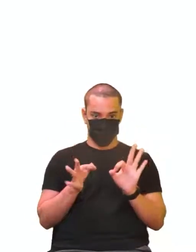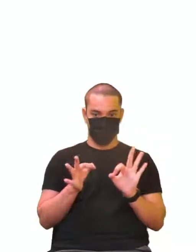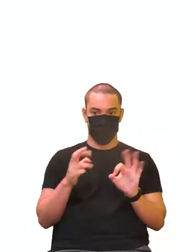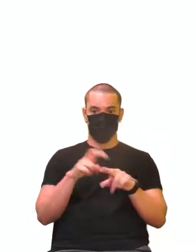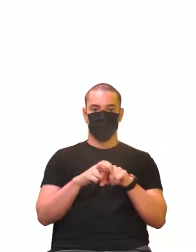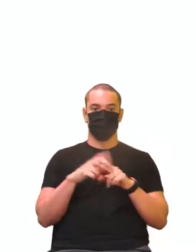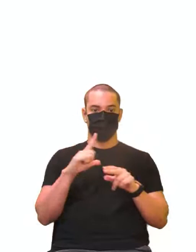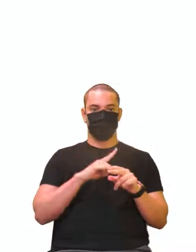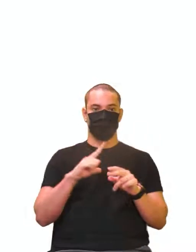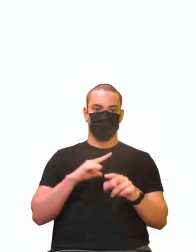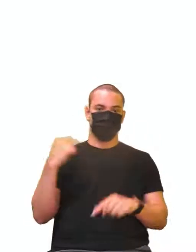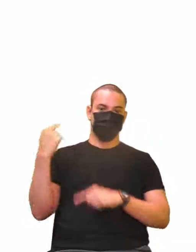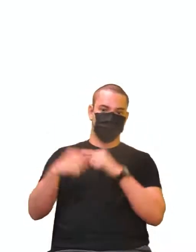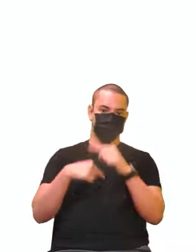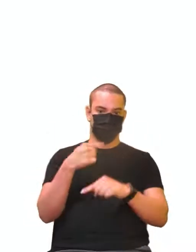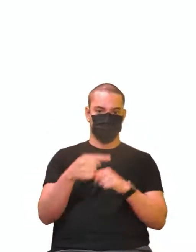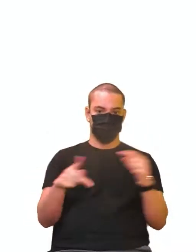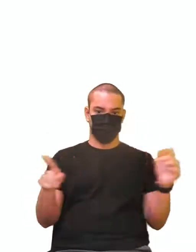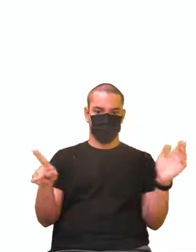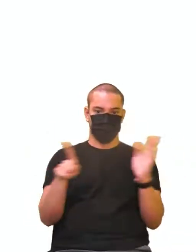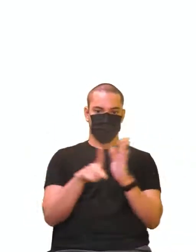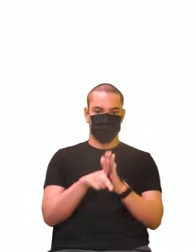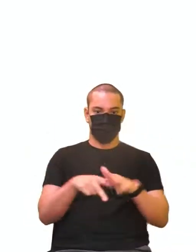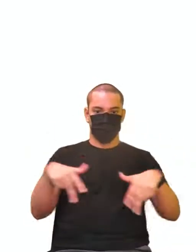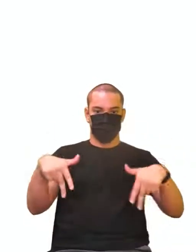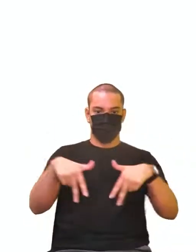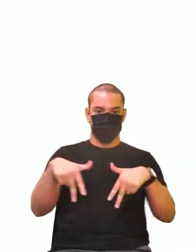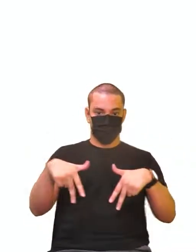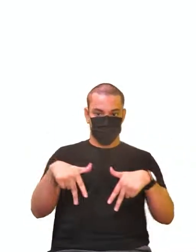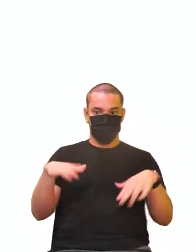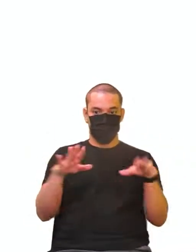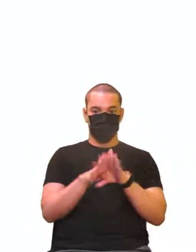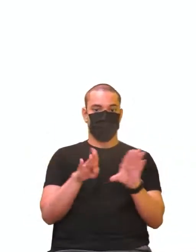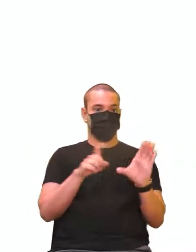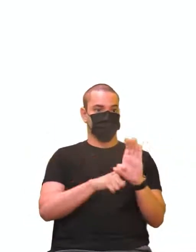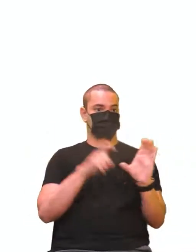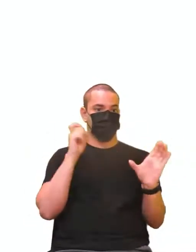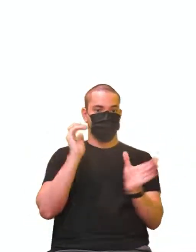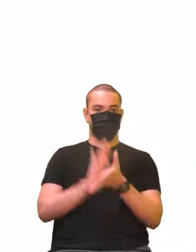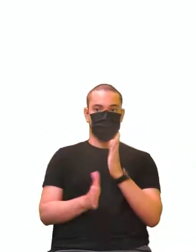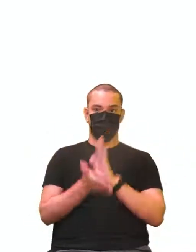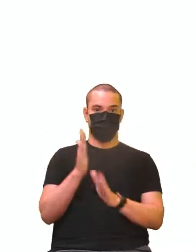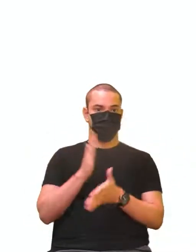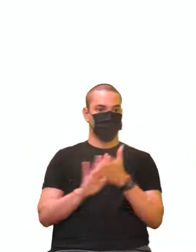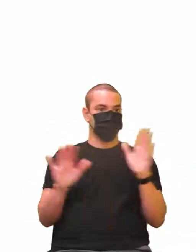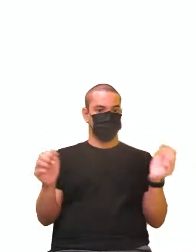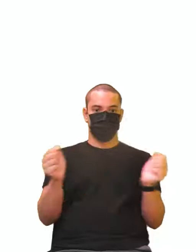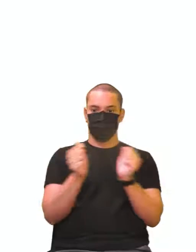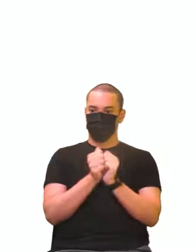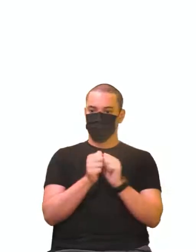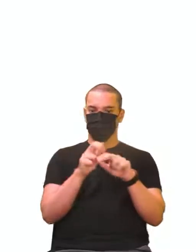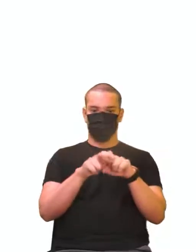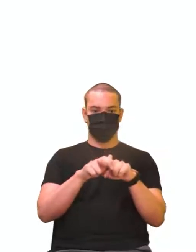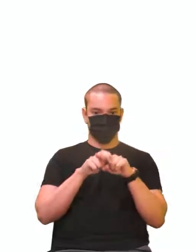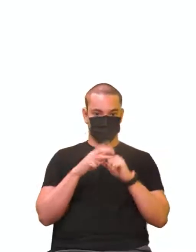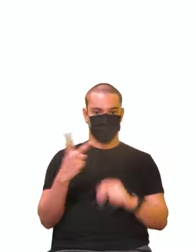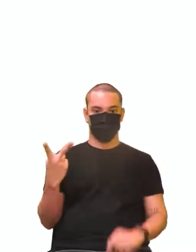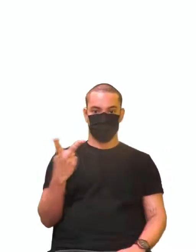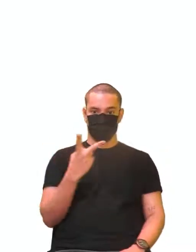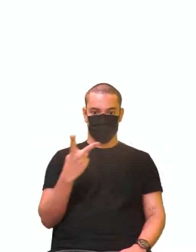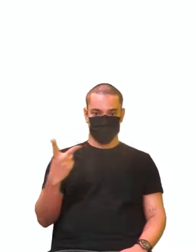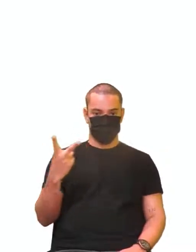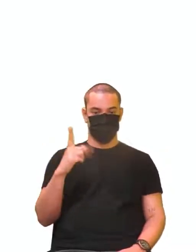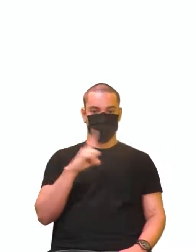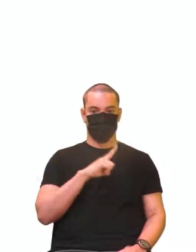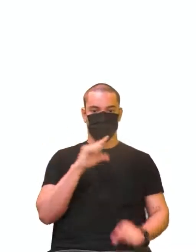aí você tem a herança restrita ao sexo e aqui a herança independente do sexo, tá? Essas duas regiões aqui,